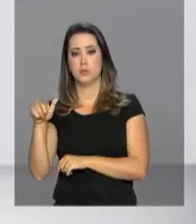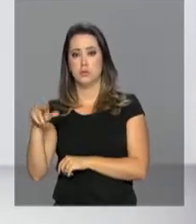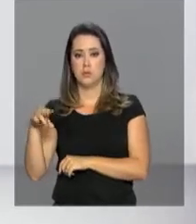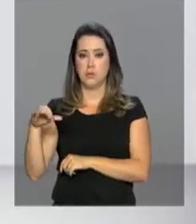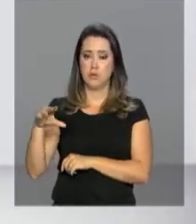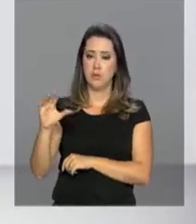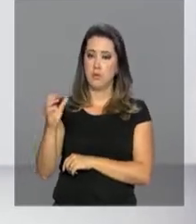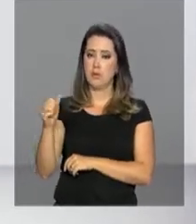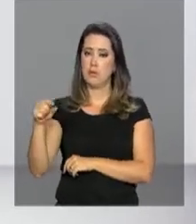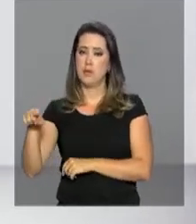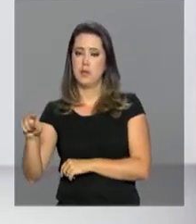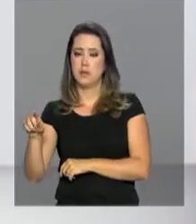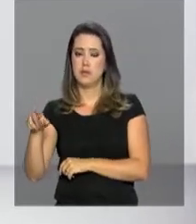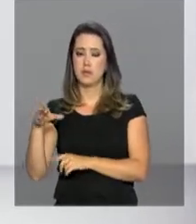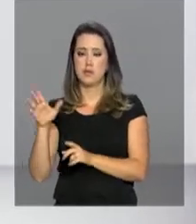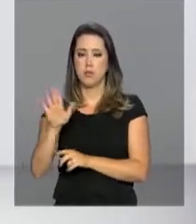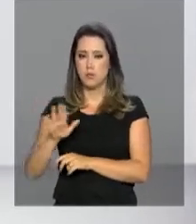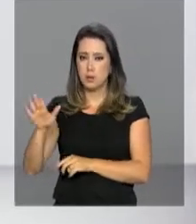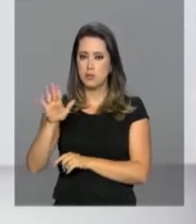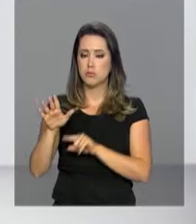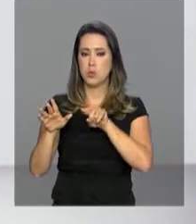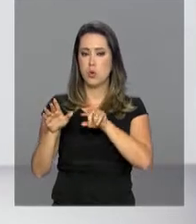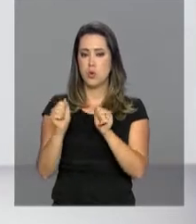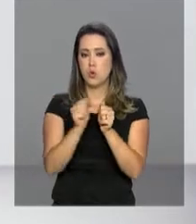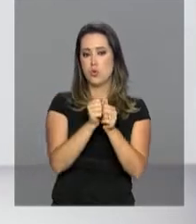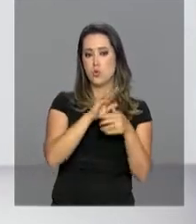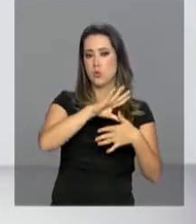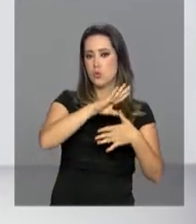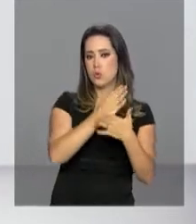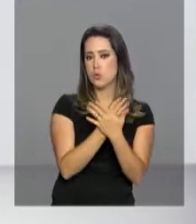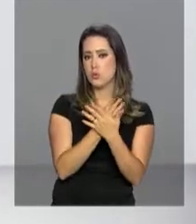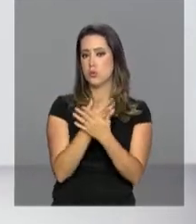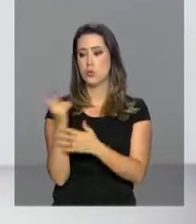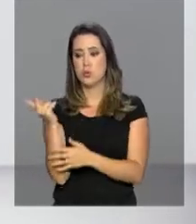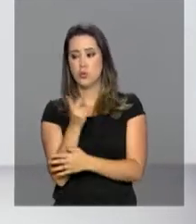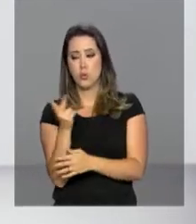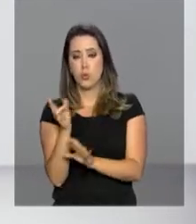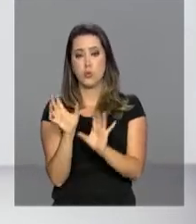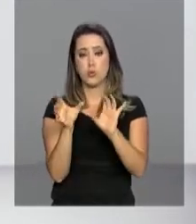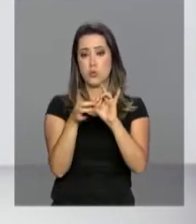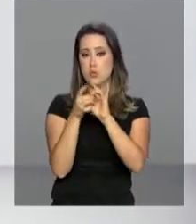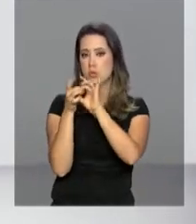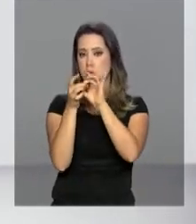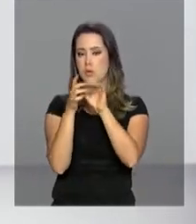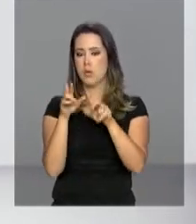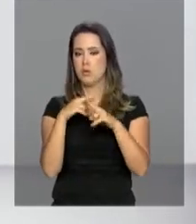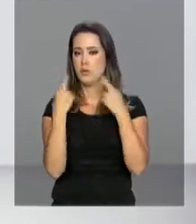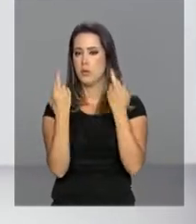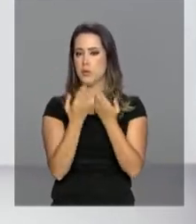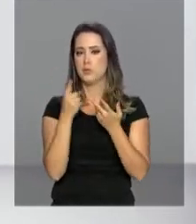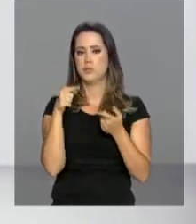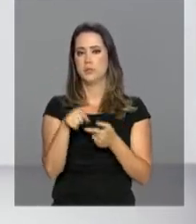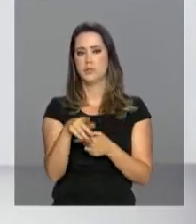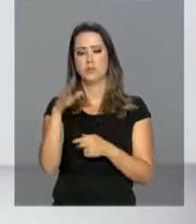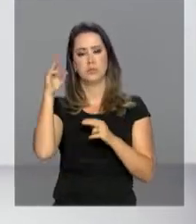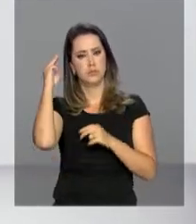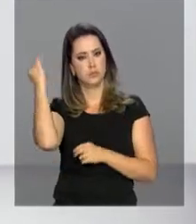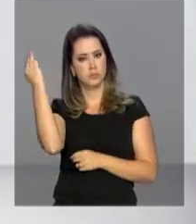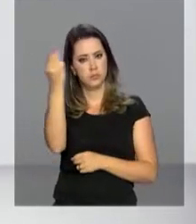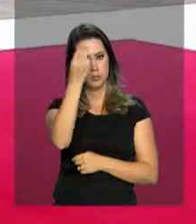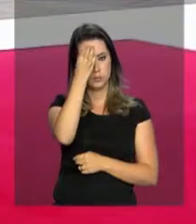e do mercosul esse foi o principal resultado da cúpula dos dois blocos realizada na cidade de puerto vallarta no